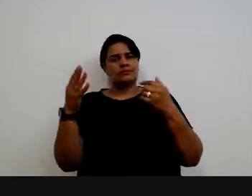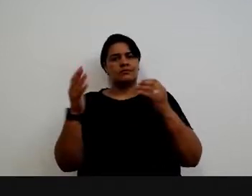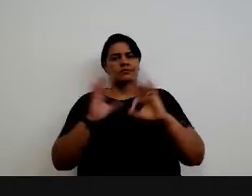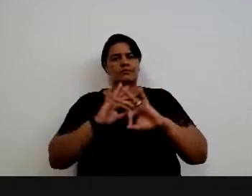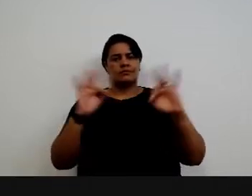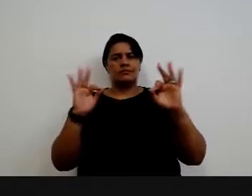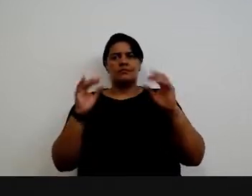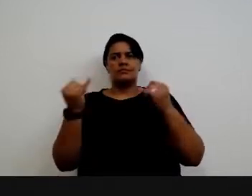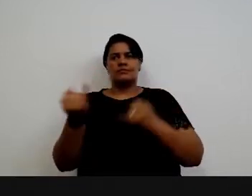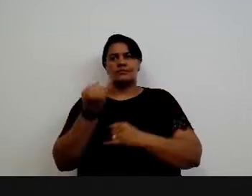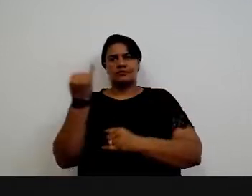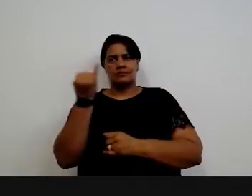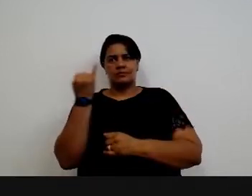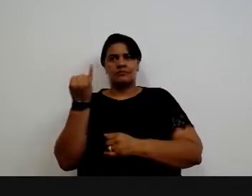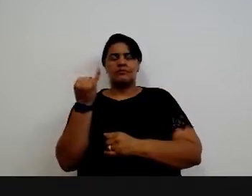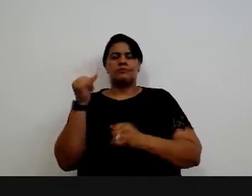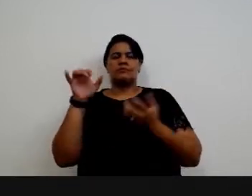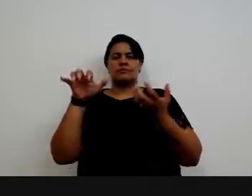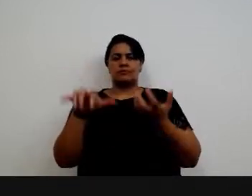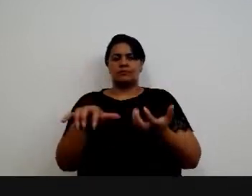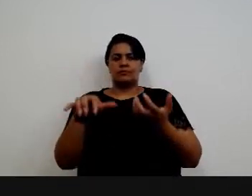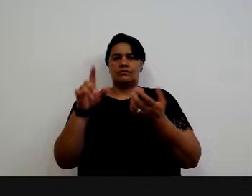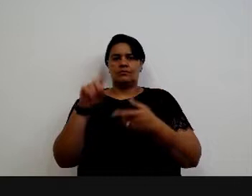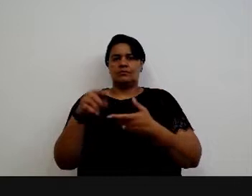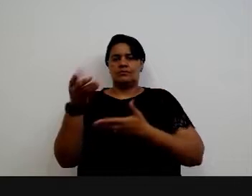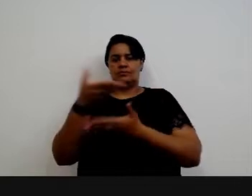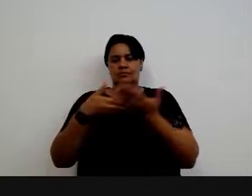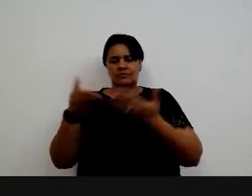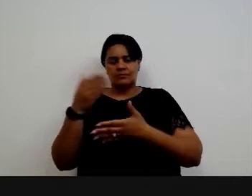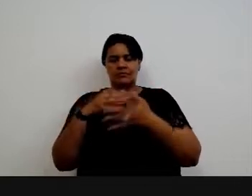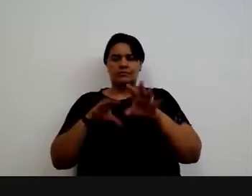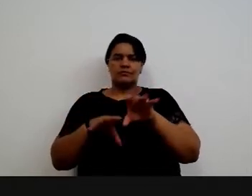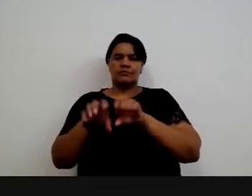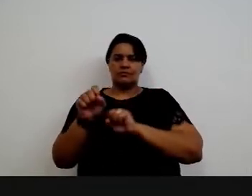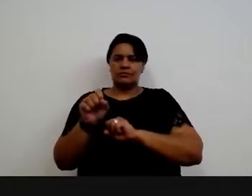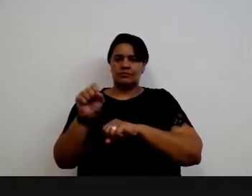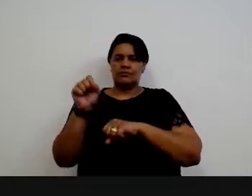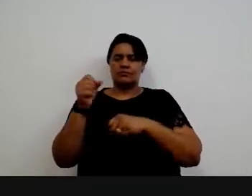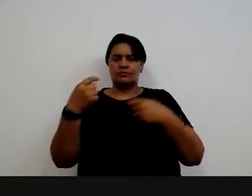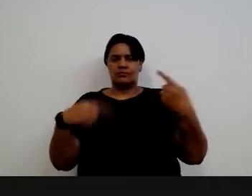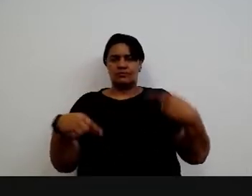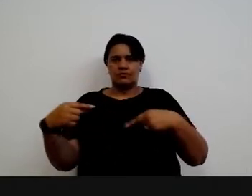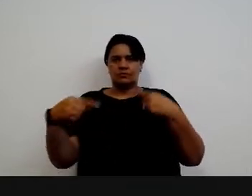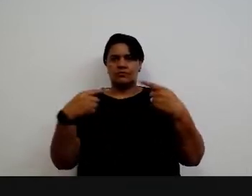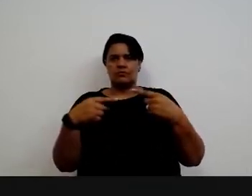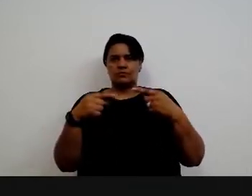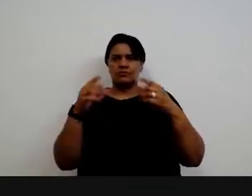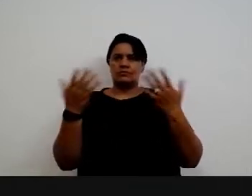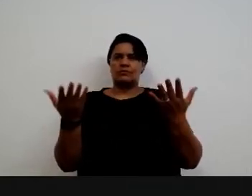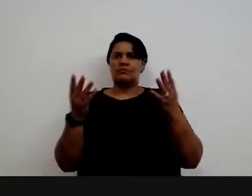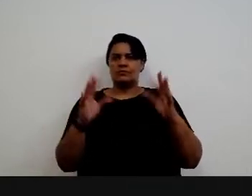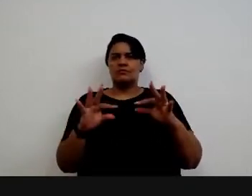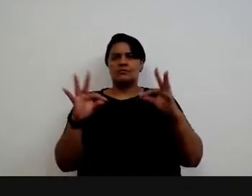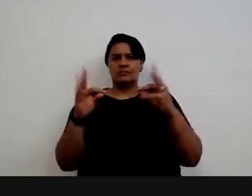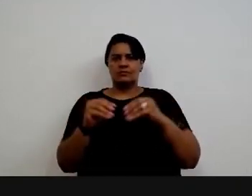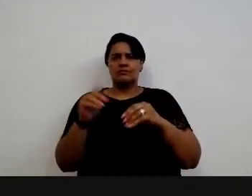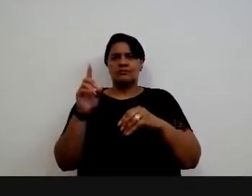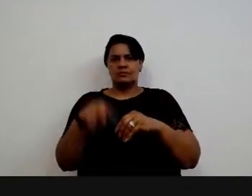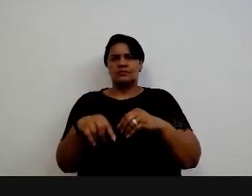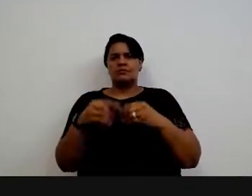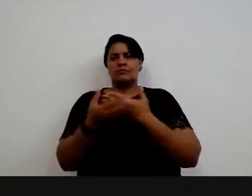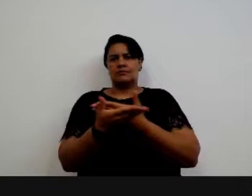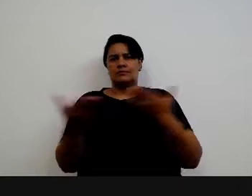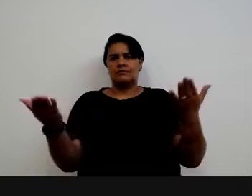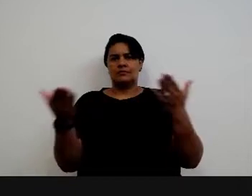do parlamento se envolver com a formação política, com a educação, com a formação